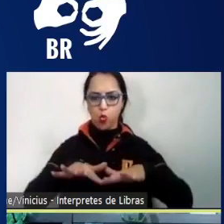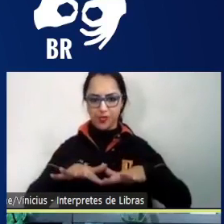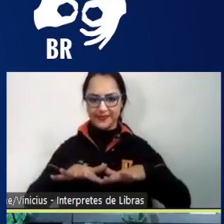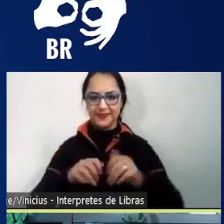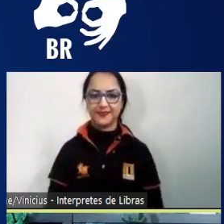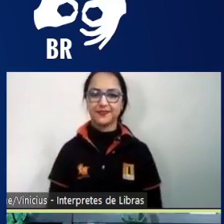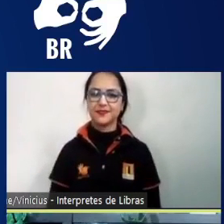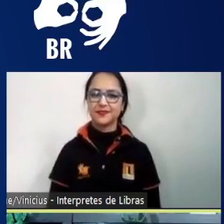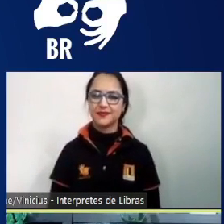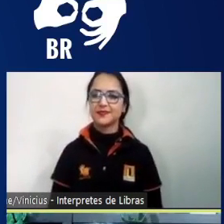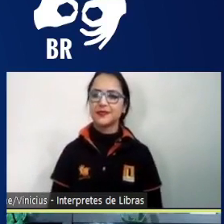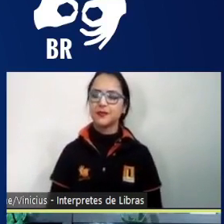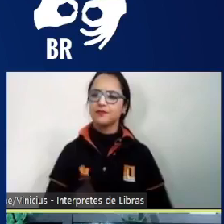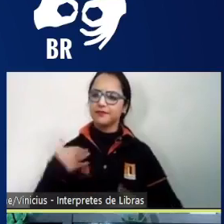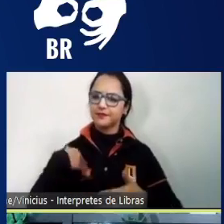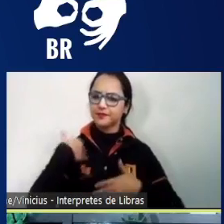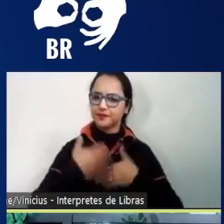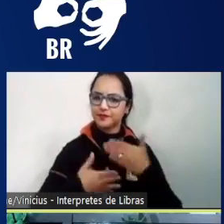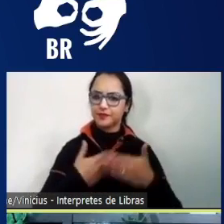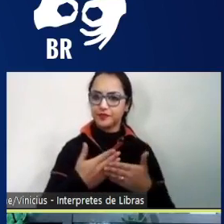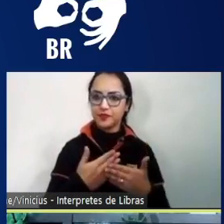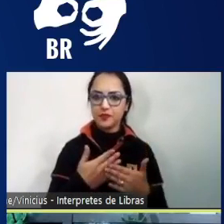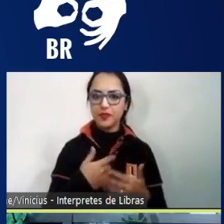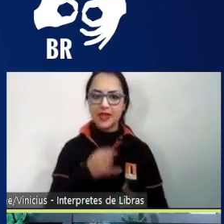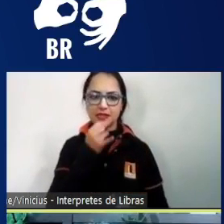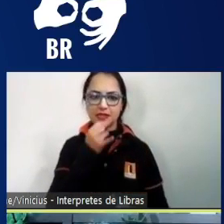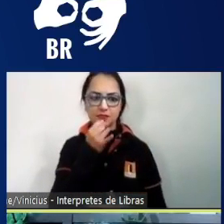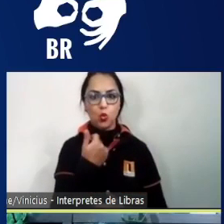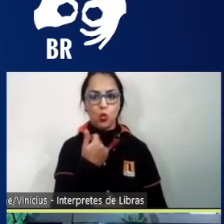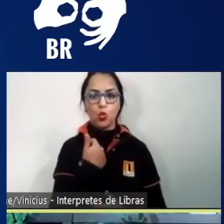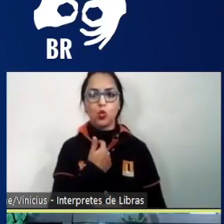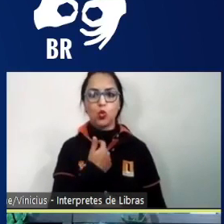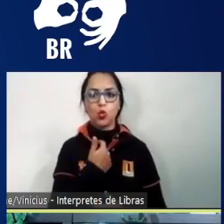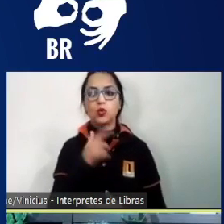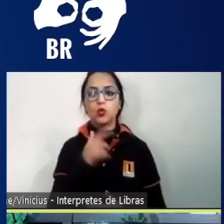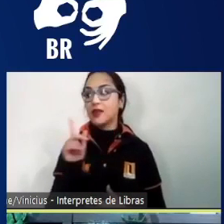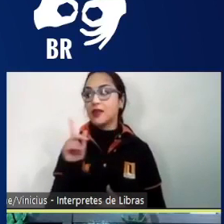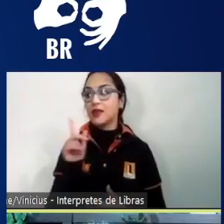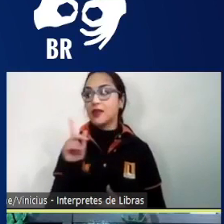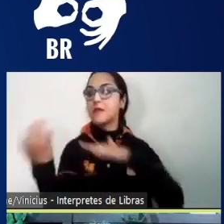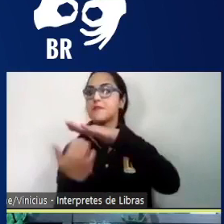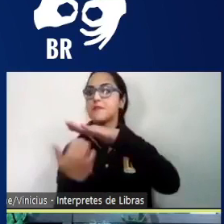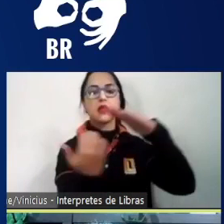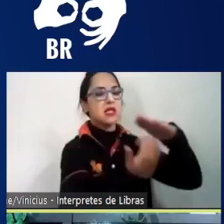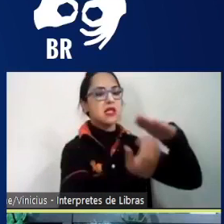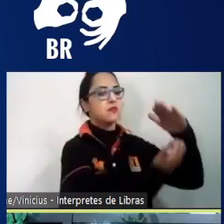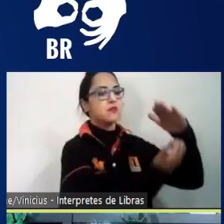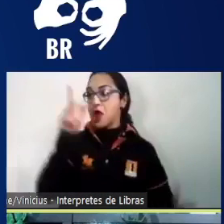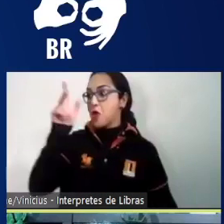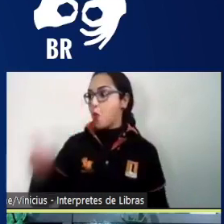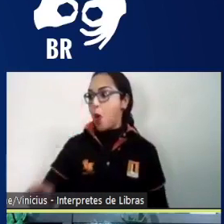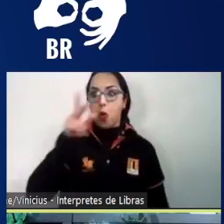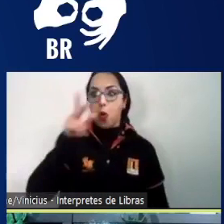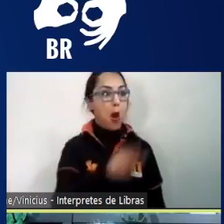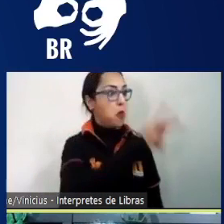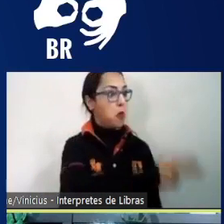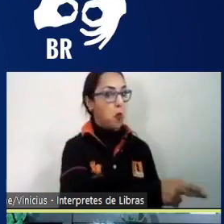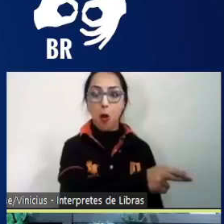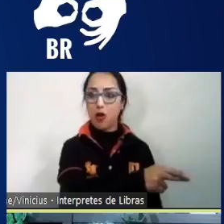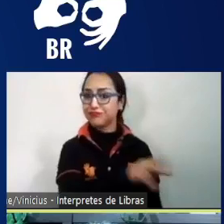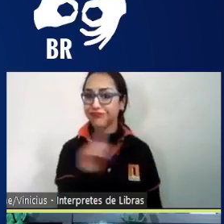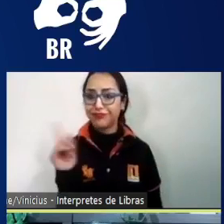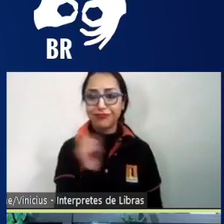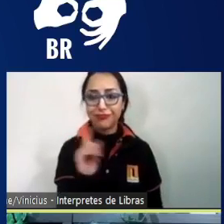tempo, não tem como ter um produto de prateleira para poder fazer com que a inclusão seja implementada dentro das